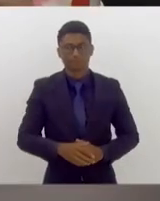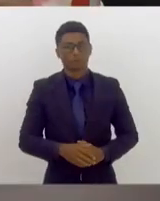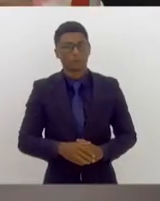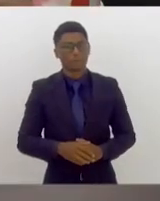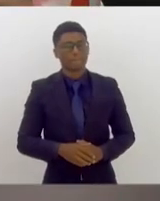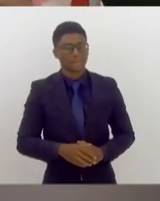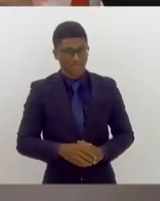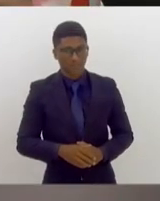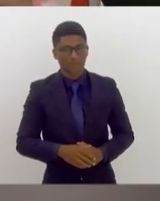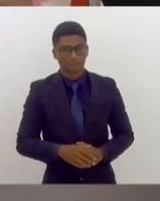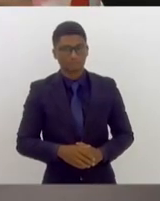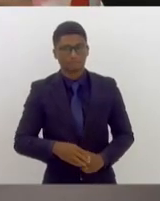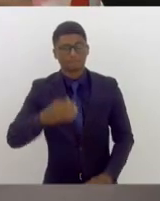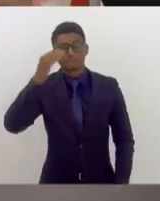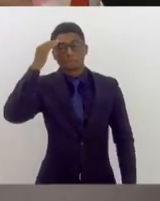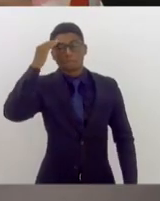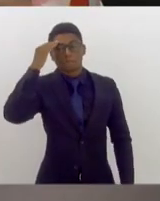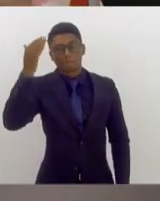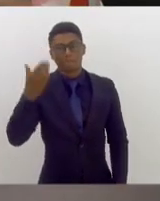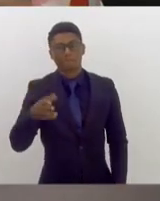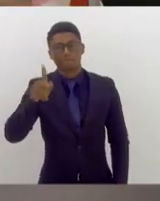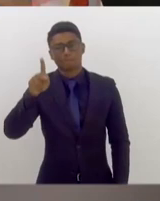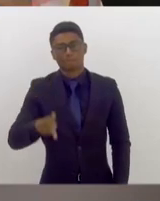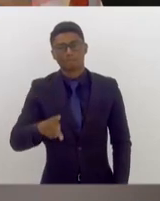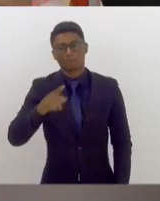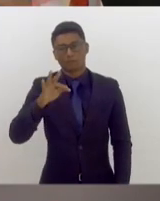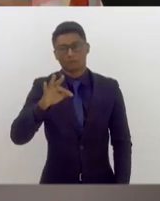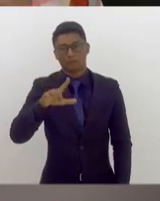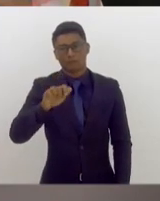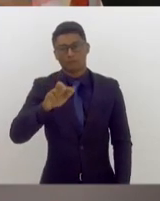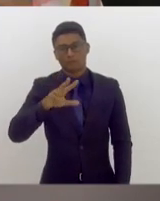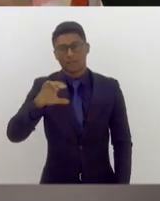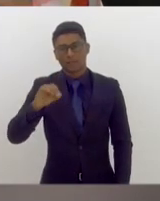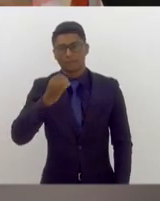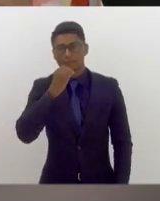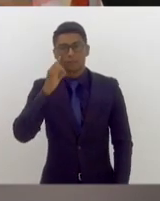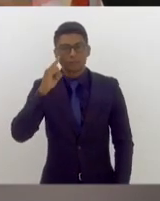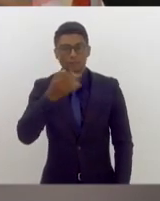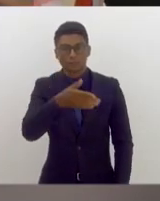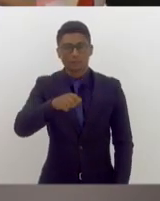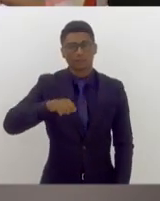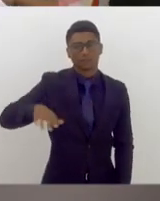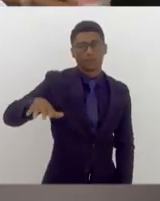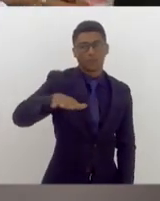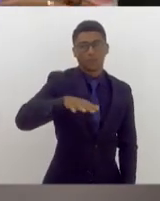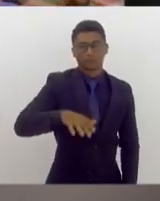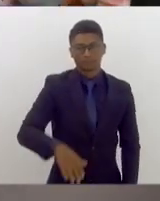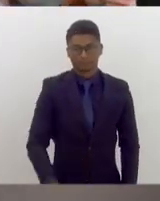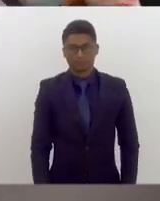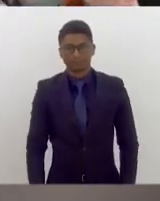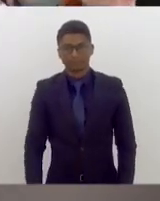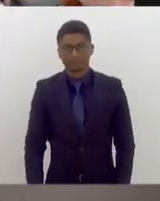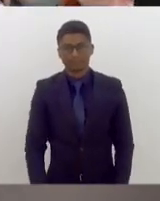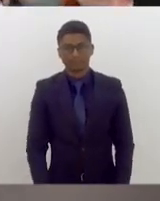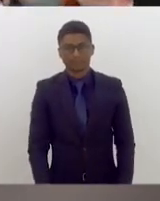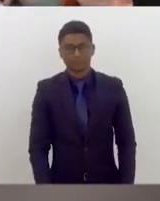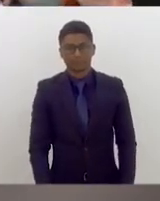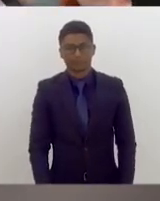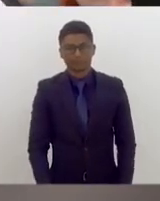Obrigado, presidente Flávio. Bom dia a todos e todas presentes.